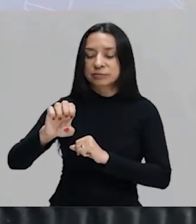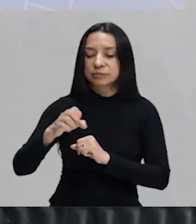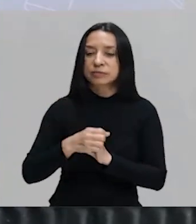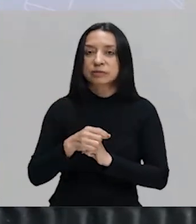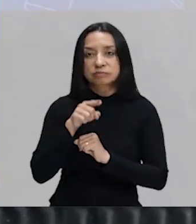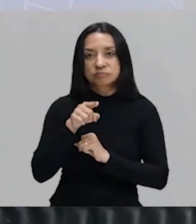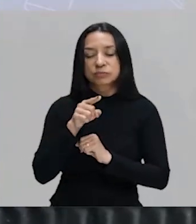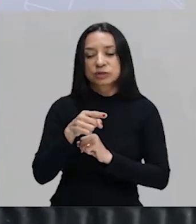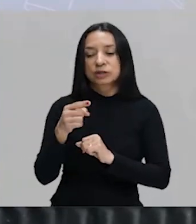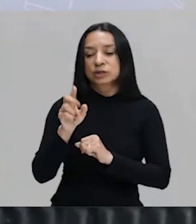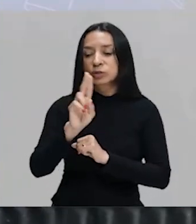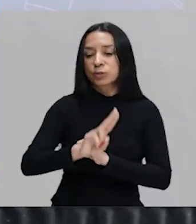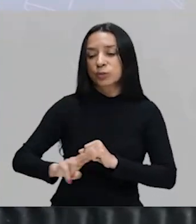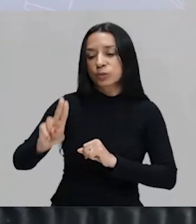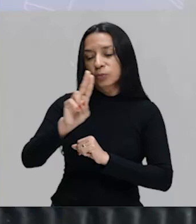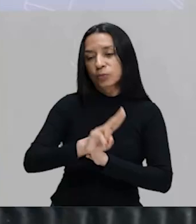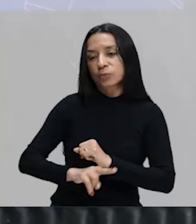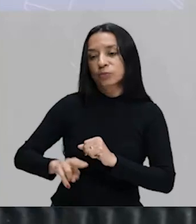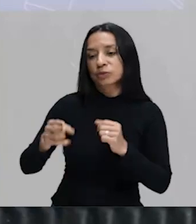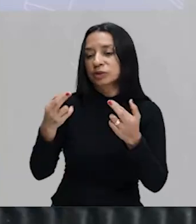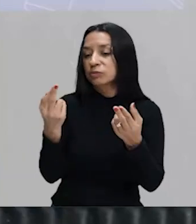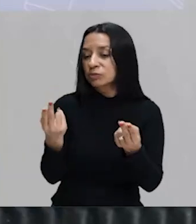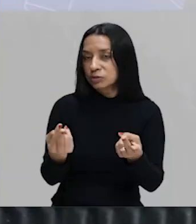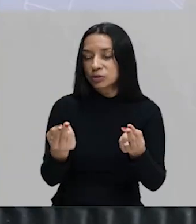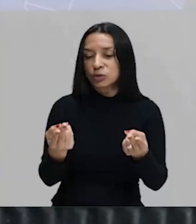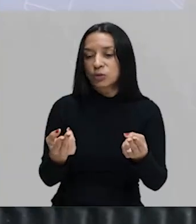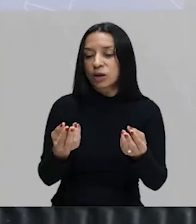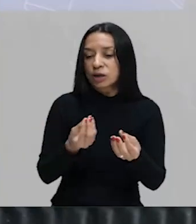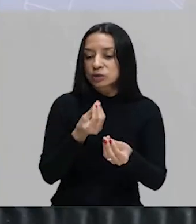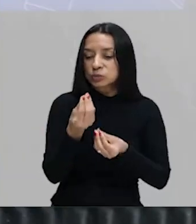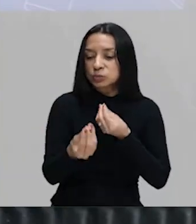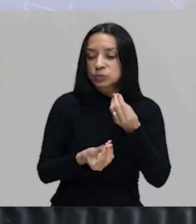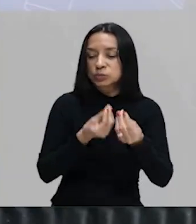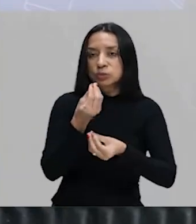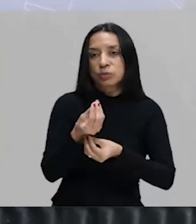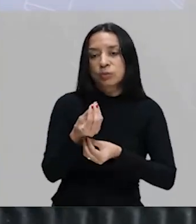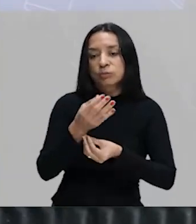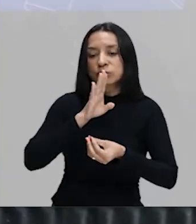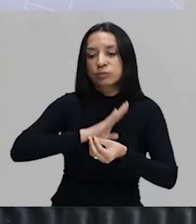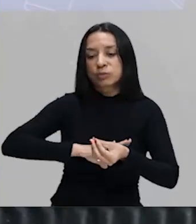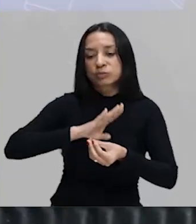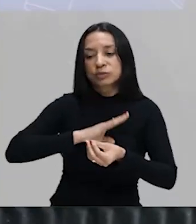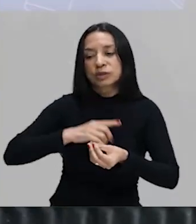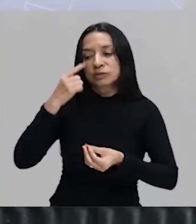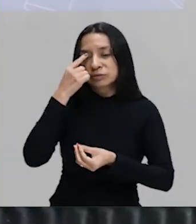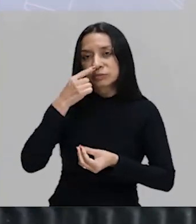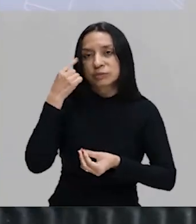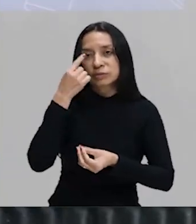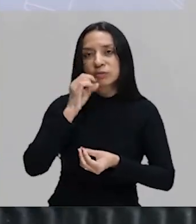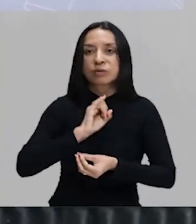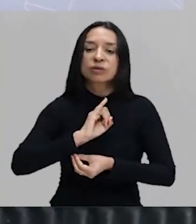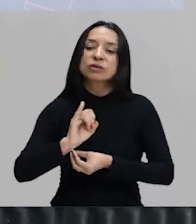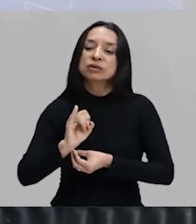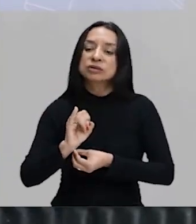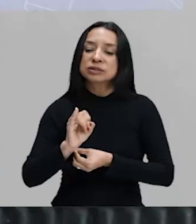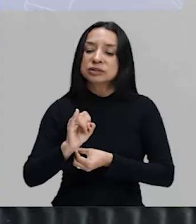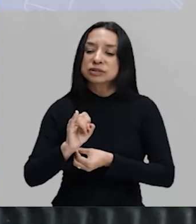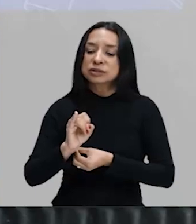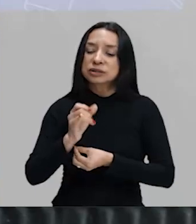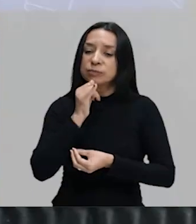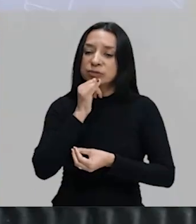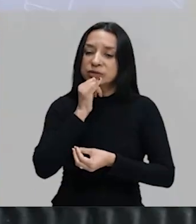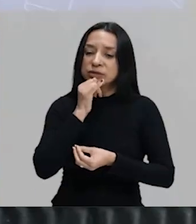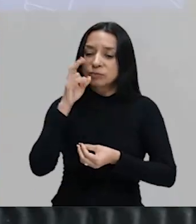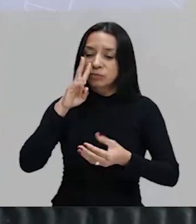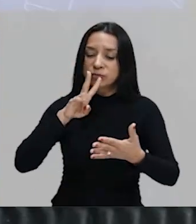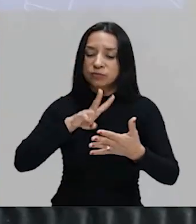vocês usam as mesmas formas da língua portuguesa no espanhol. Se vocês pegarem essas atividades